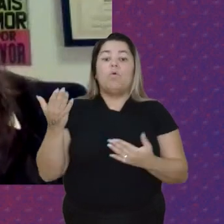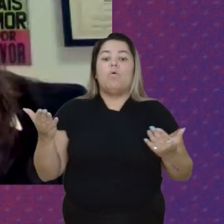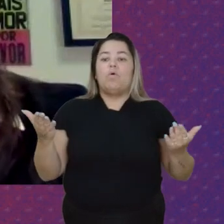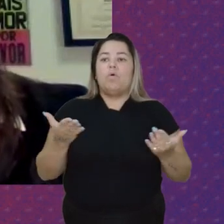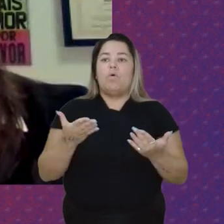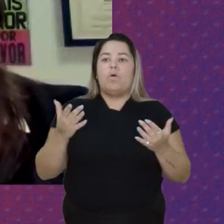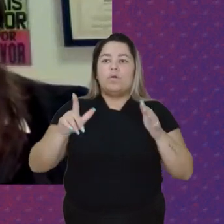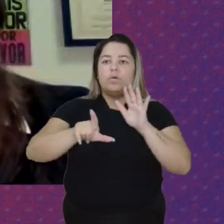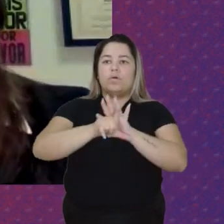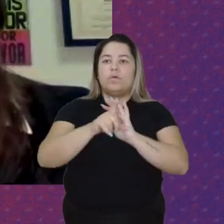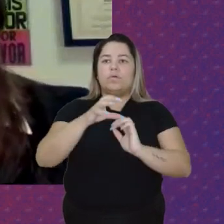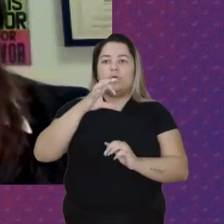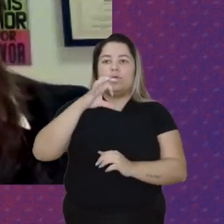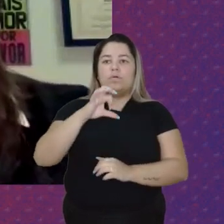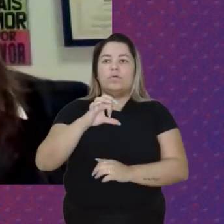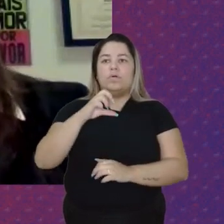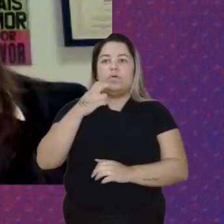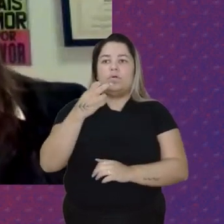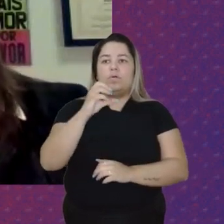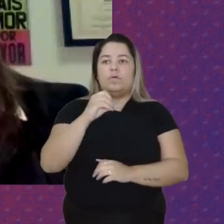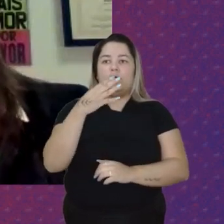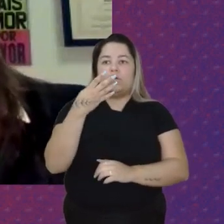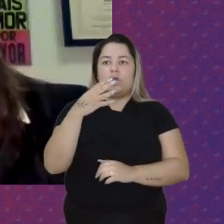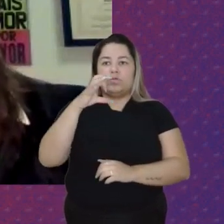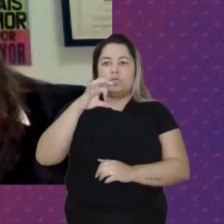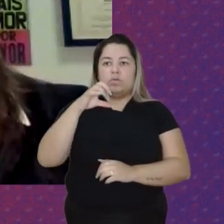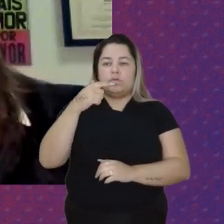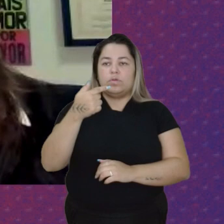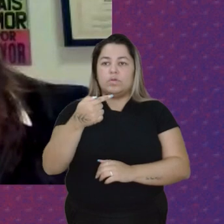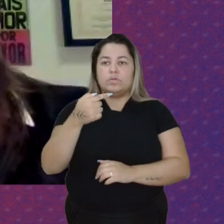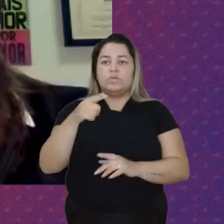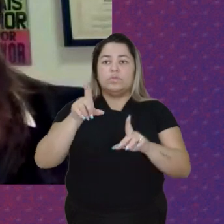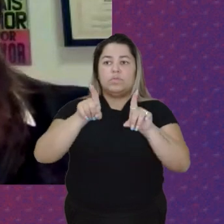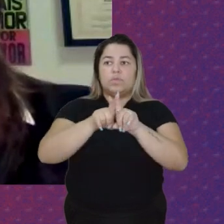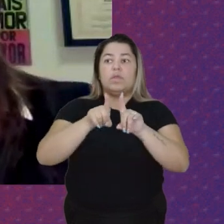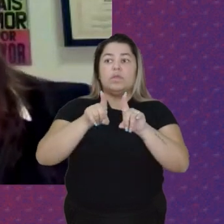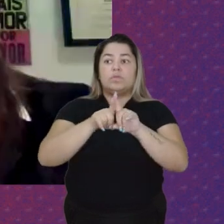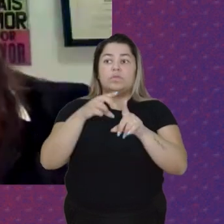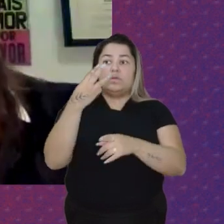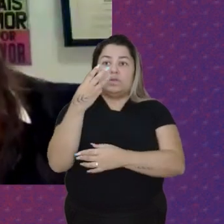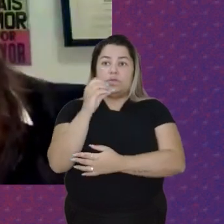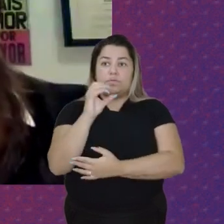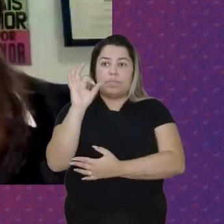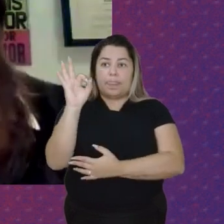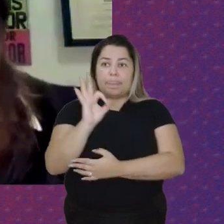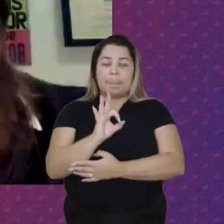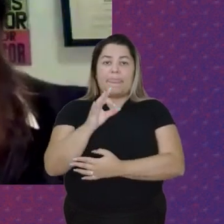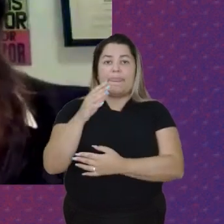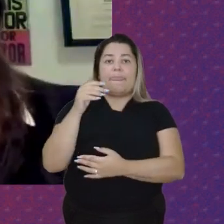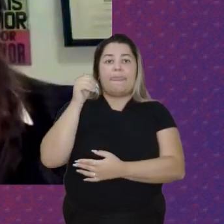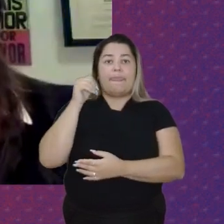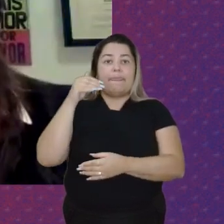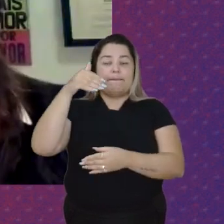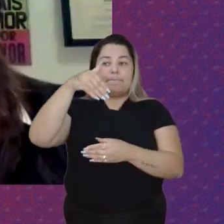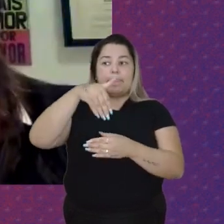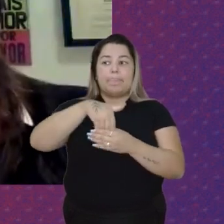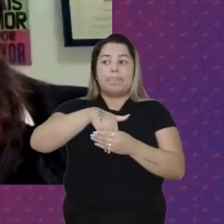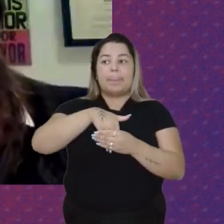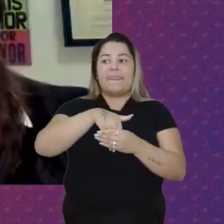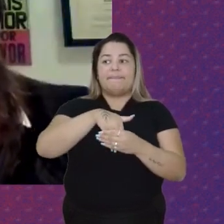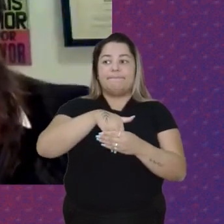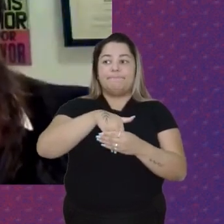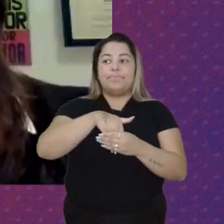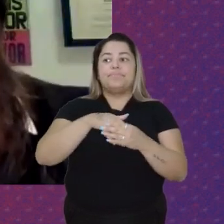Lei 9.504 de 97, que garante que pelo menos 30% das candidaturas que